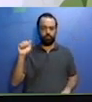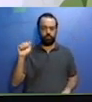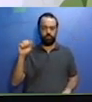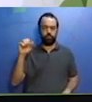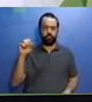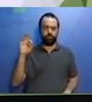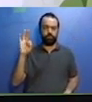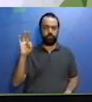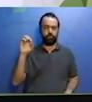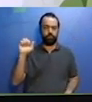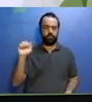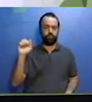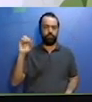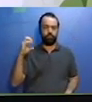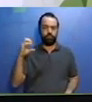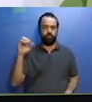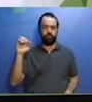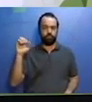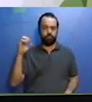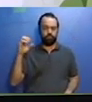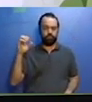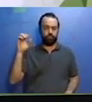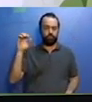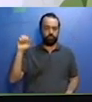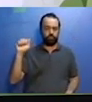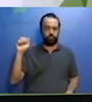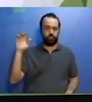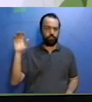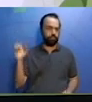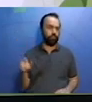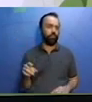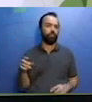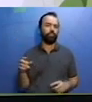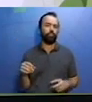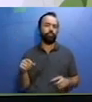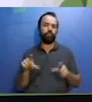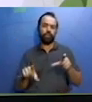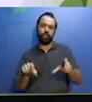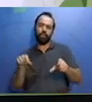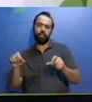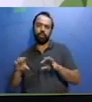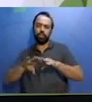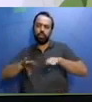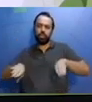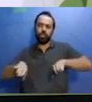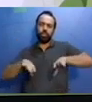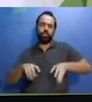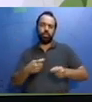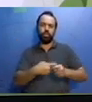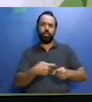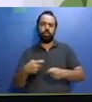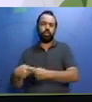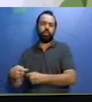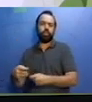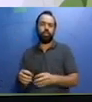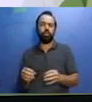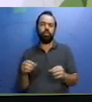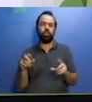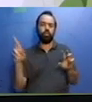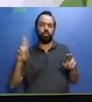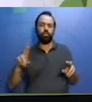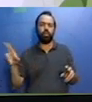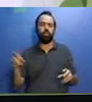processo que separa os sólidos e ele pode ser por diferença de cor, de forma, de tamanhos ou até mesmo